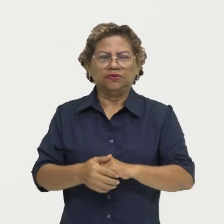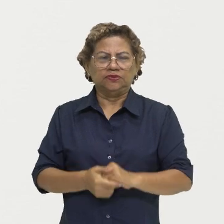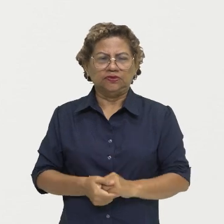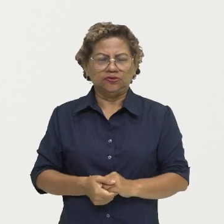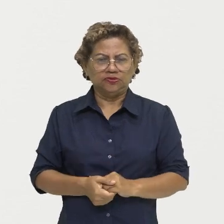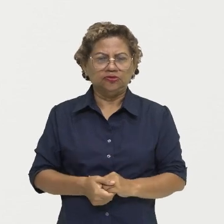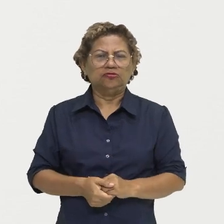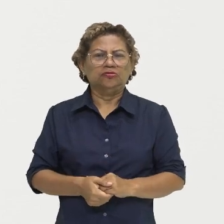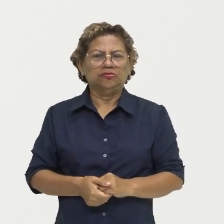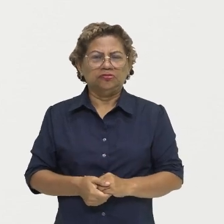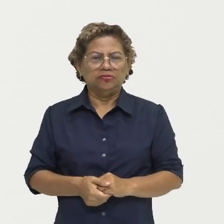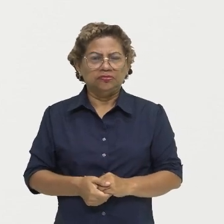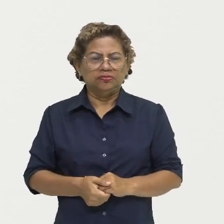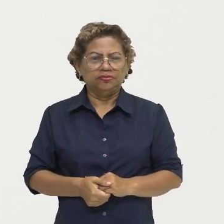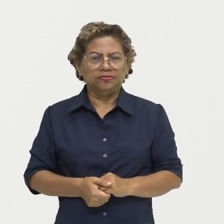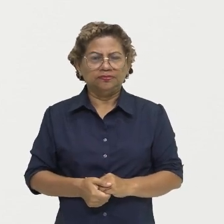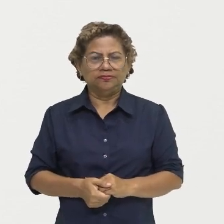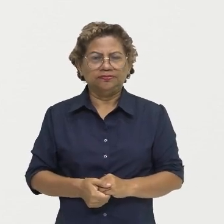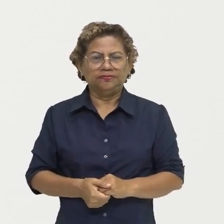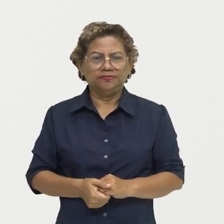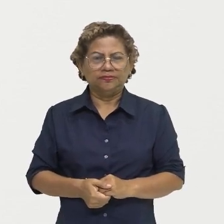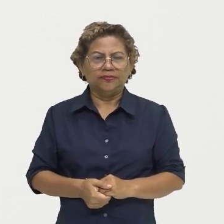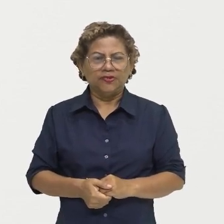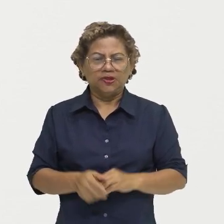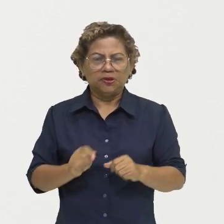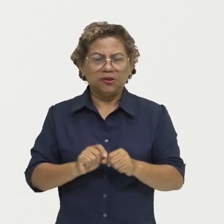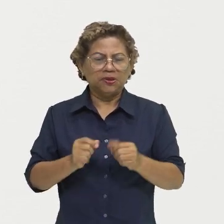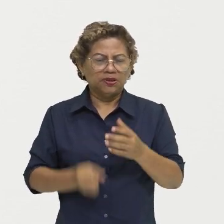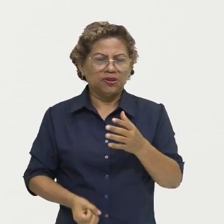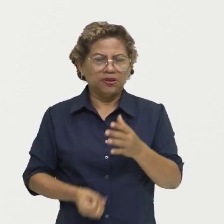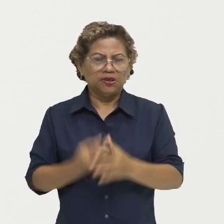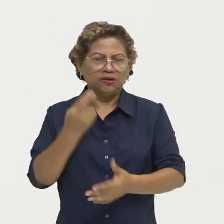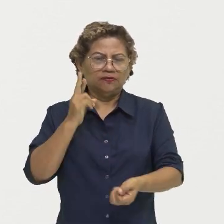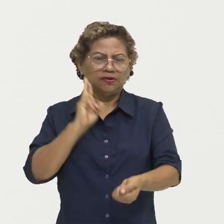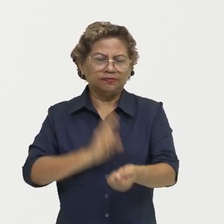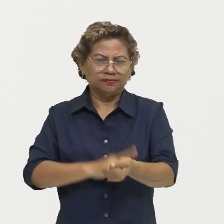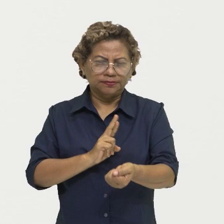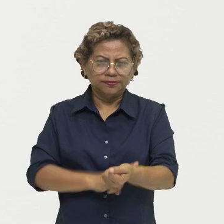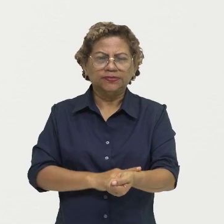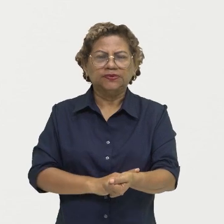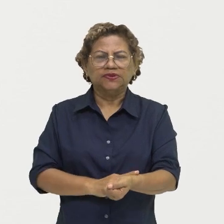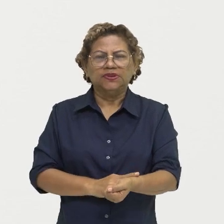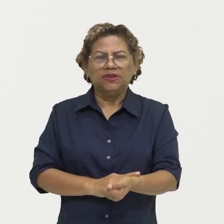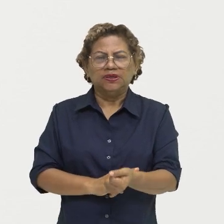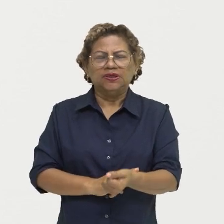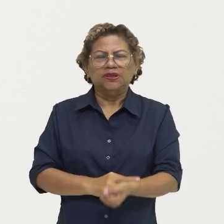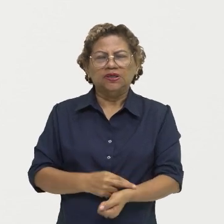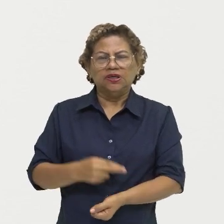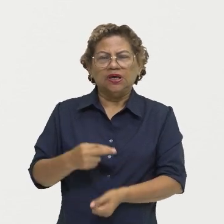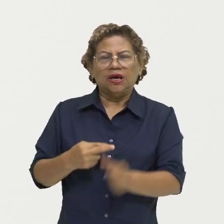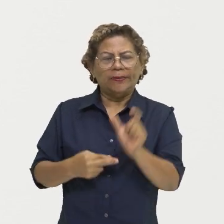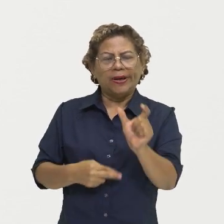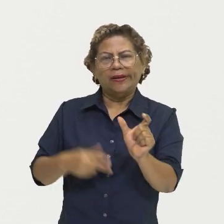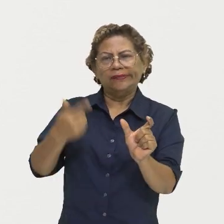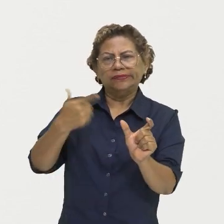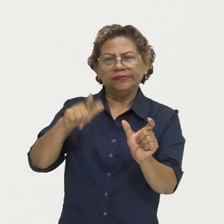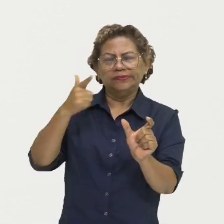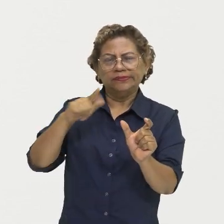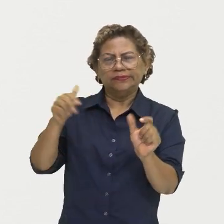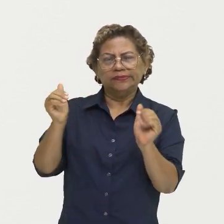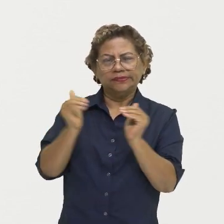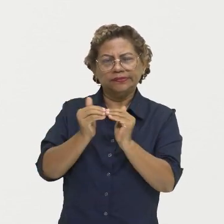do ritmo, das rimas, né, está num de seus